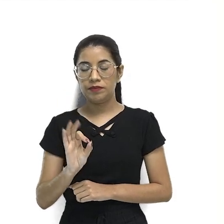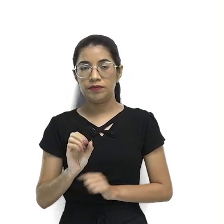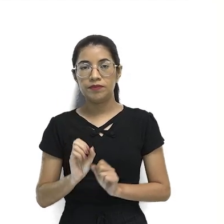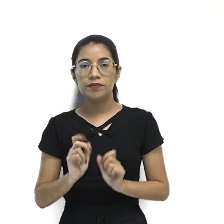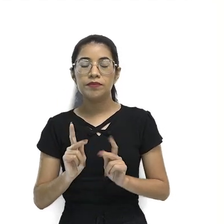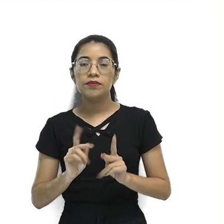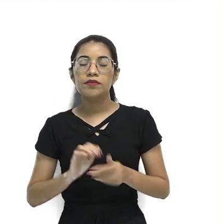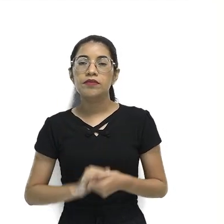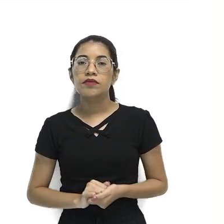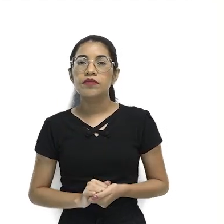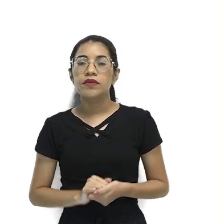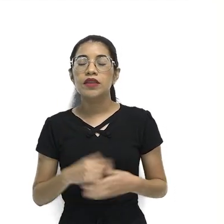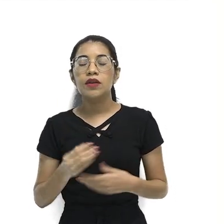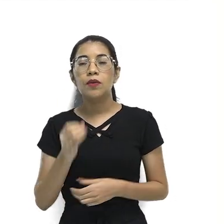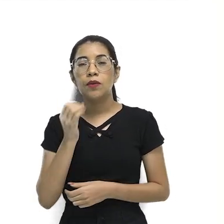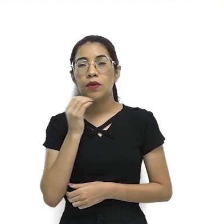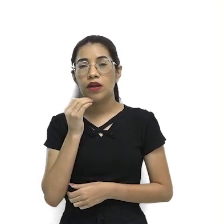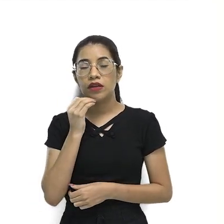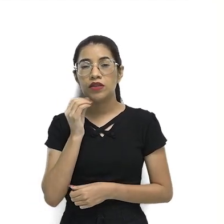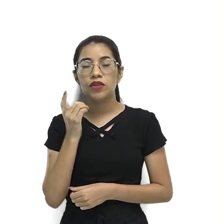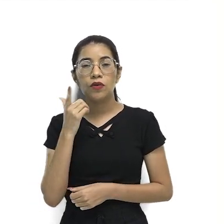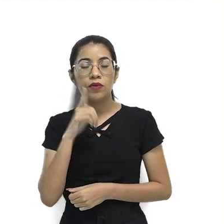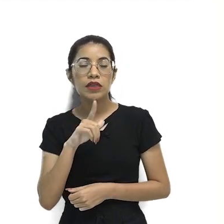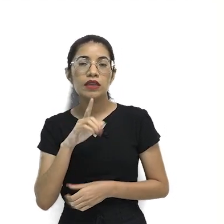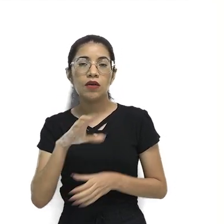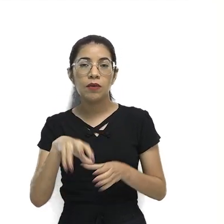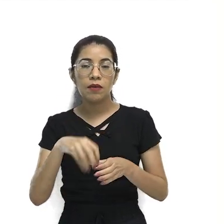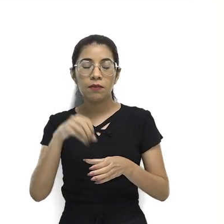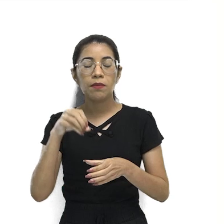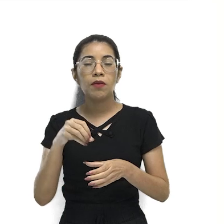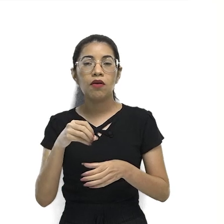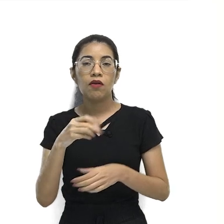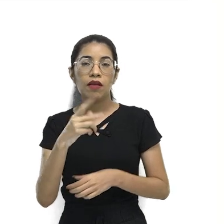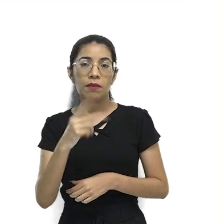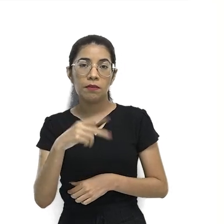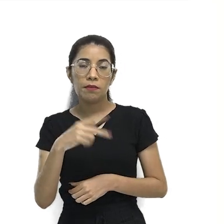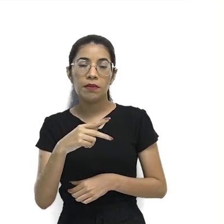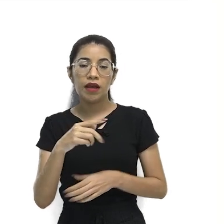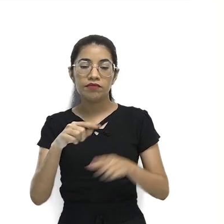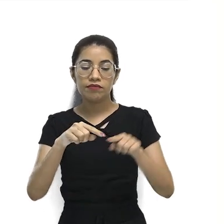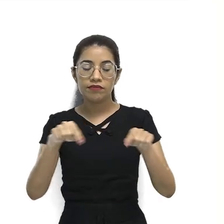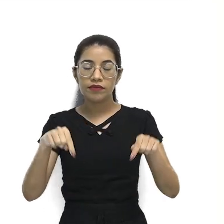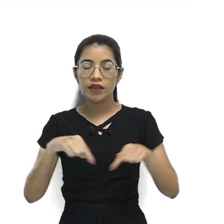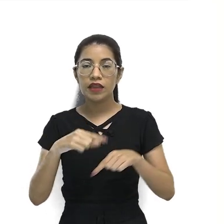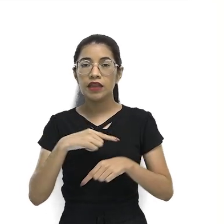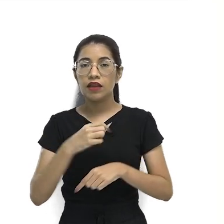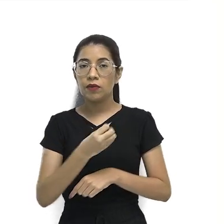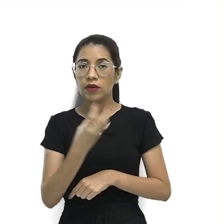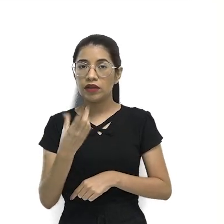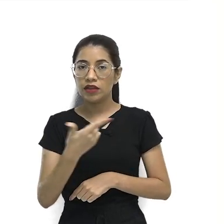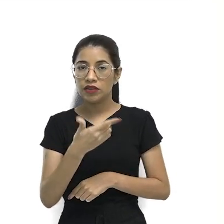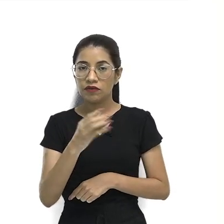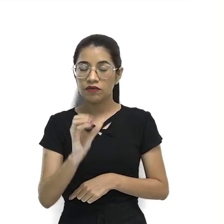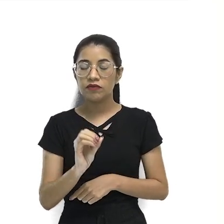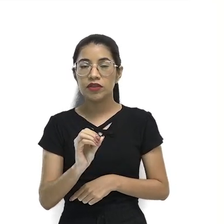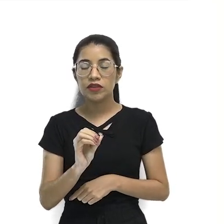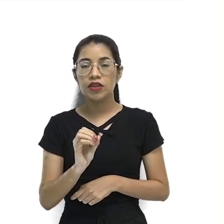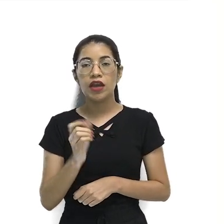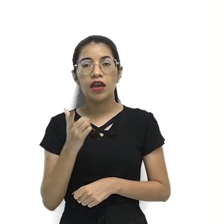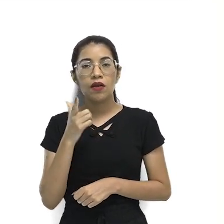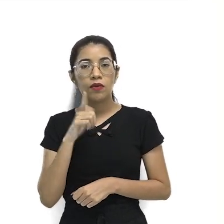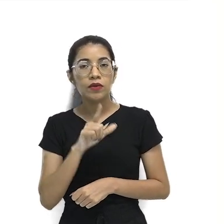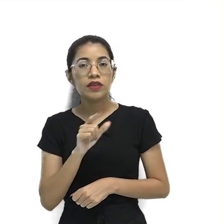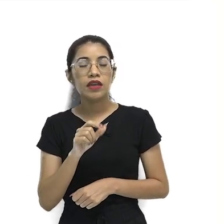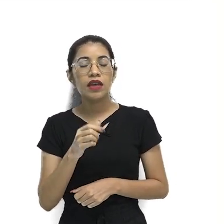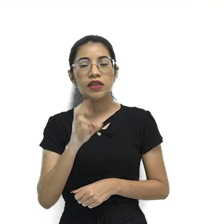Tudo bem? Então a chance de eu tirar uma bola par de dentro dessa caixa contendo 20 bolas, denumeradas de 1 a 20, a chance é